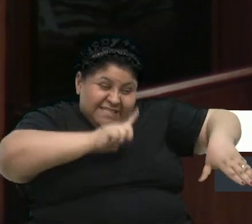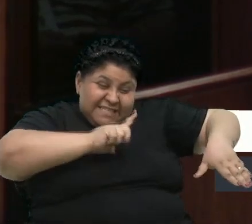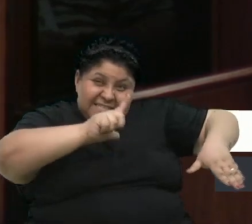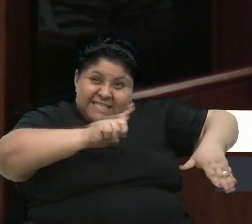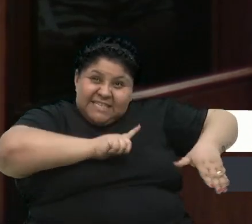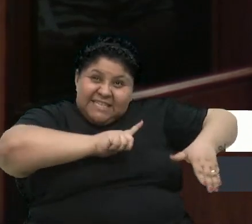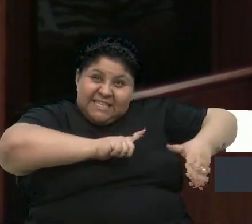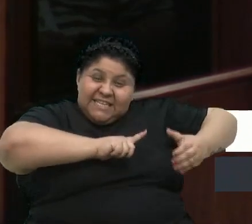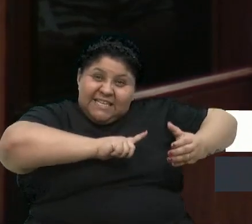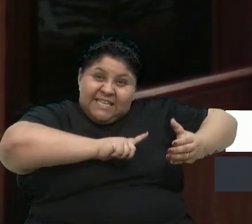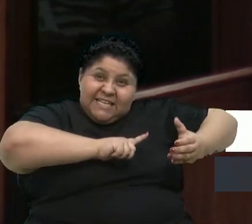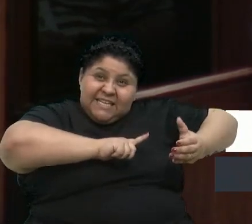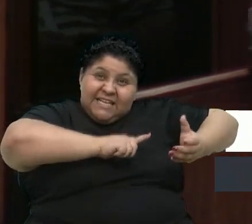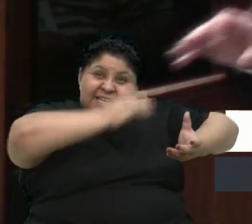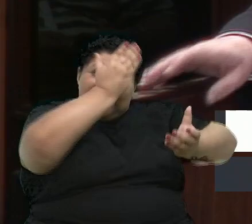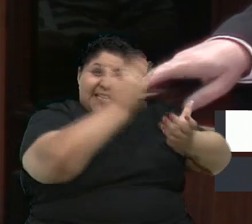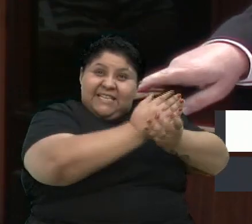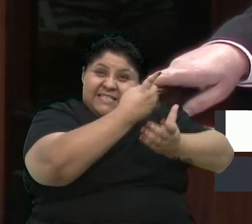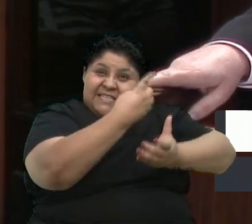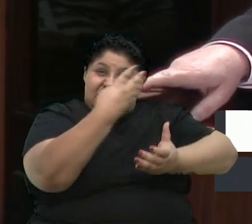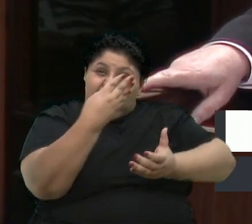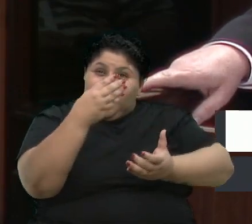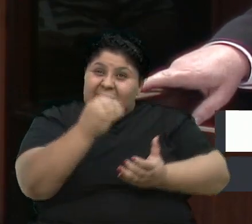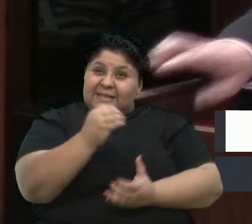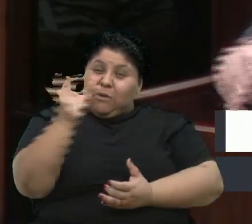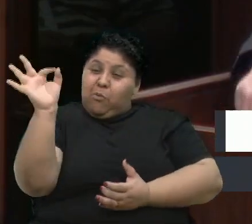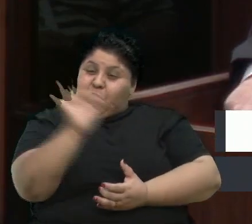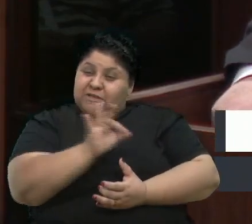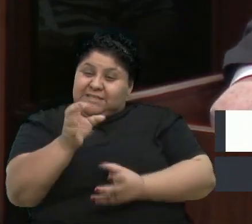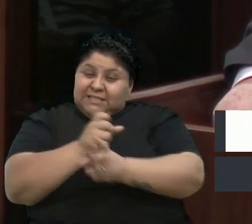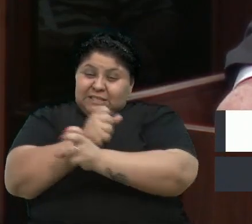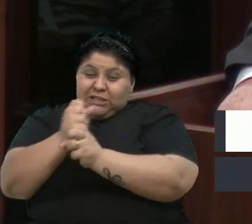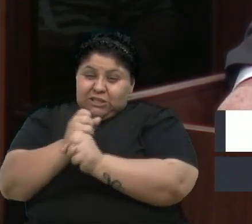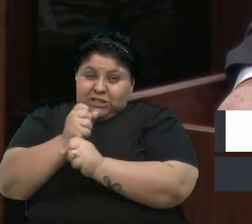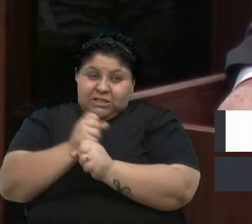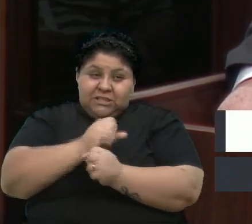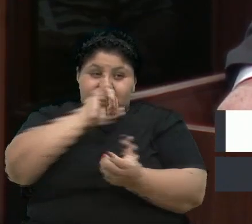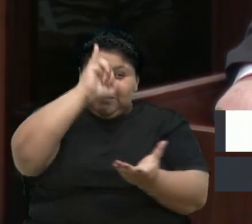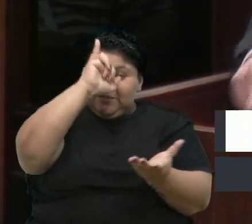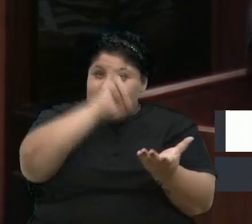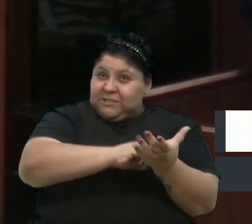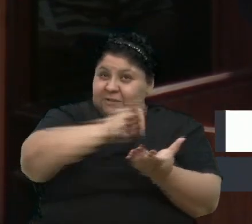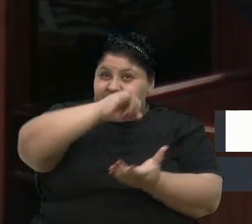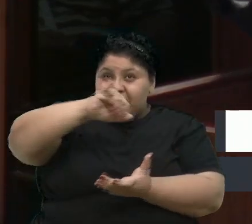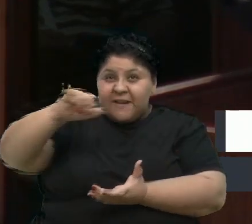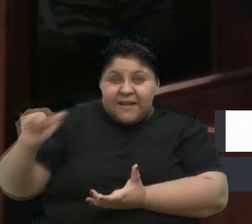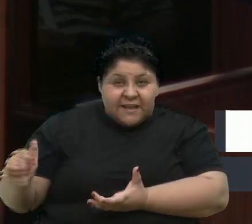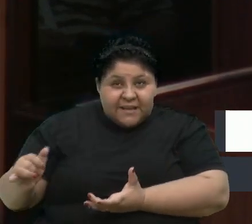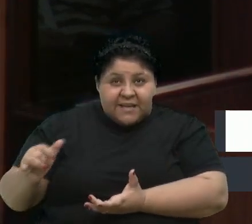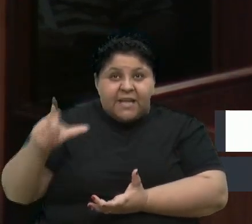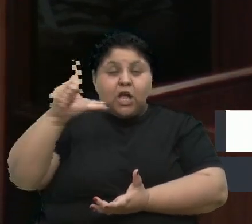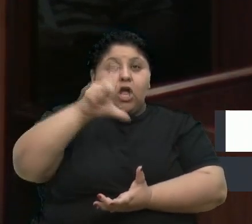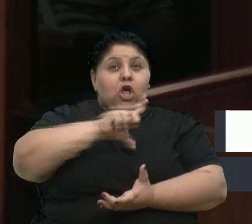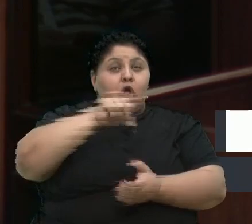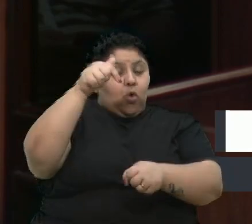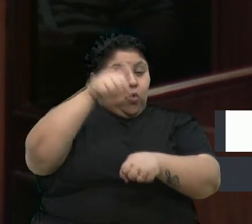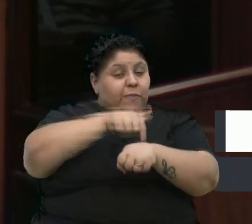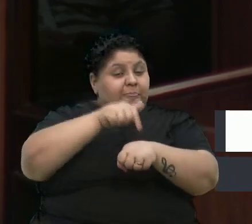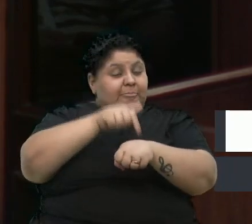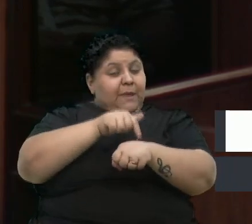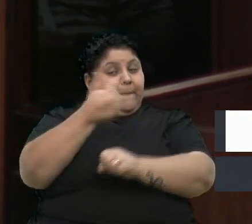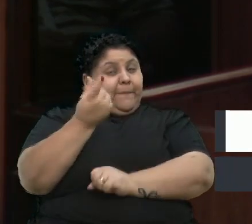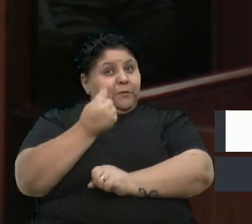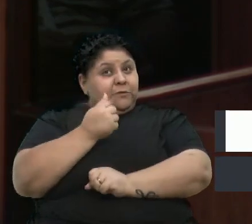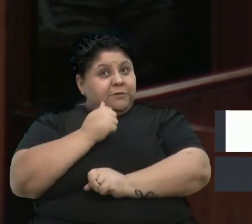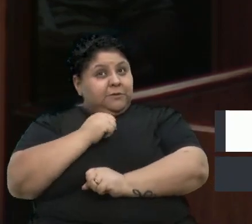de 140% ao ano de inflação, com viés de 180%. Então, o tempo do dinheiro vir, vereador